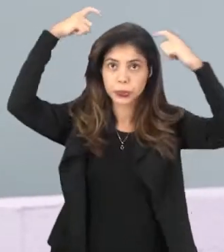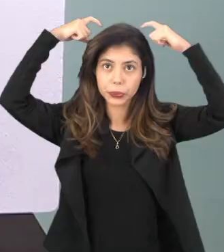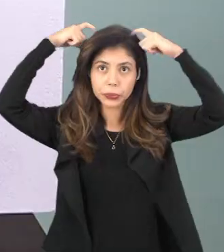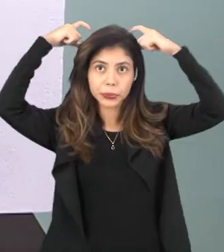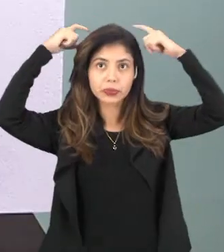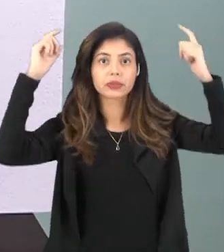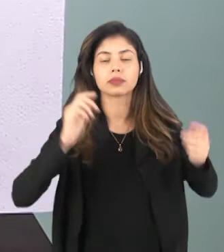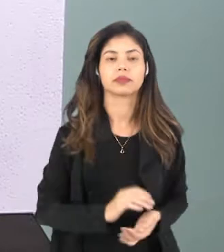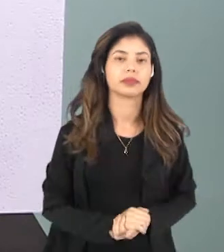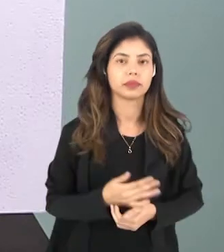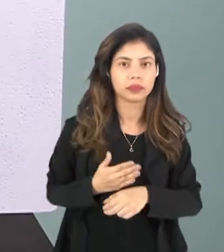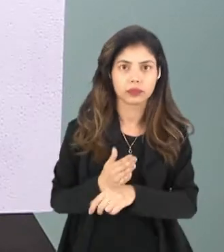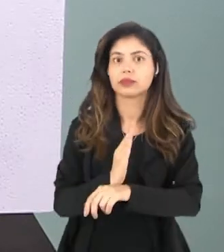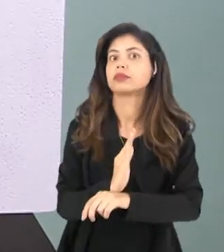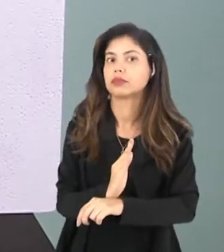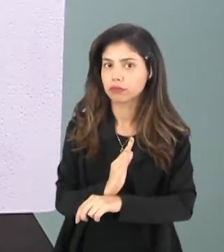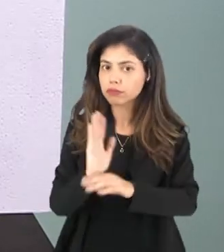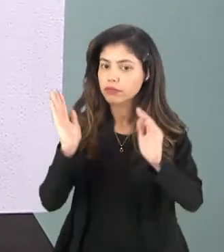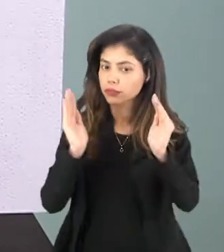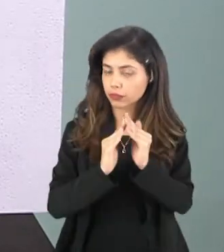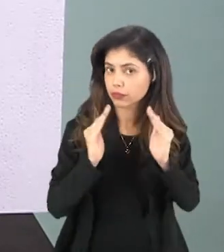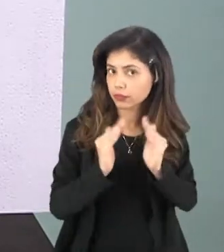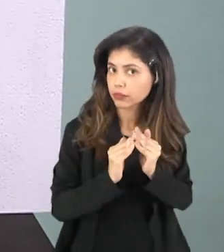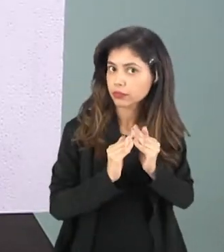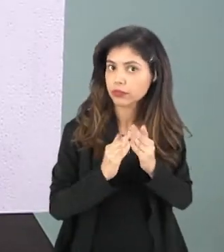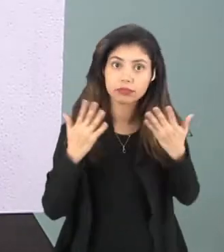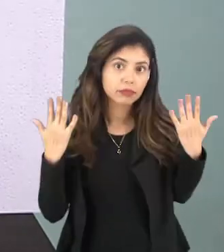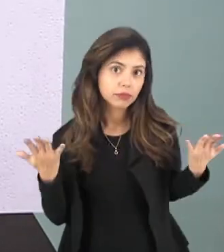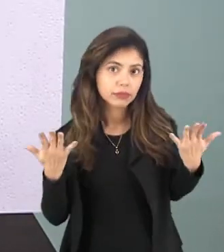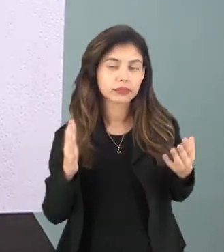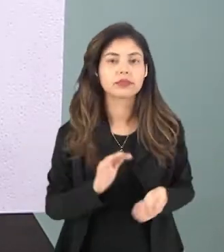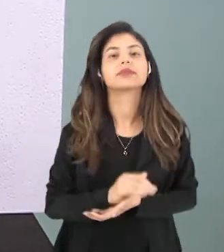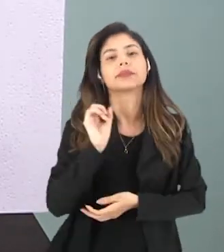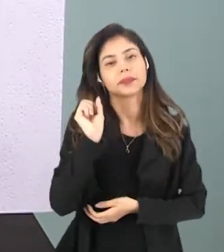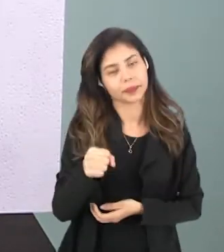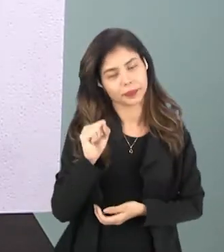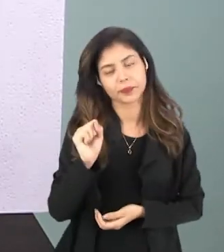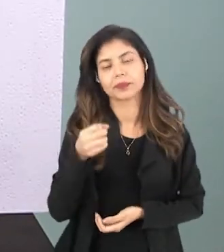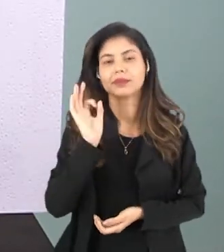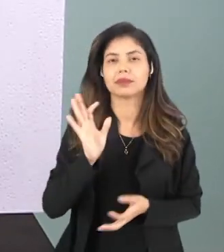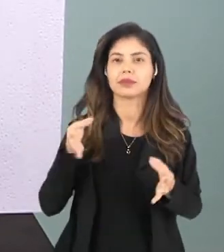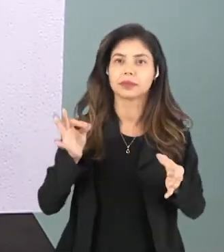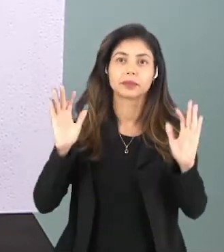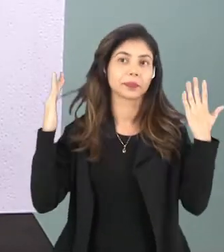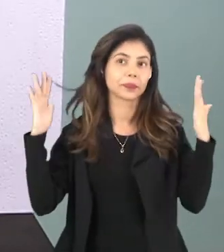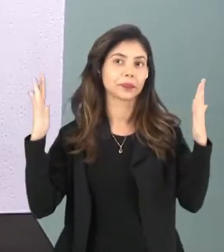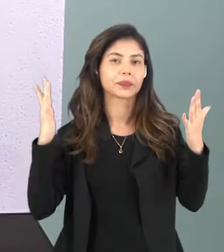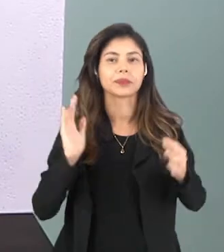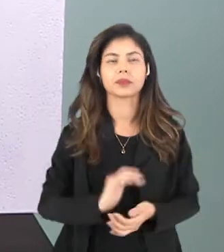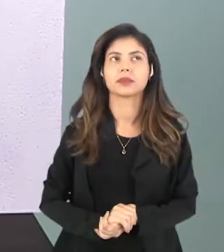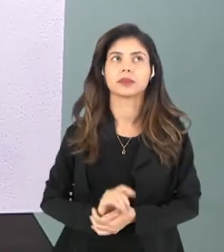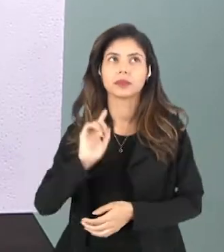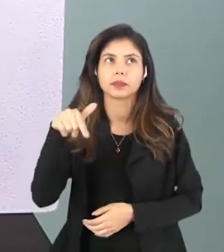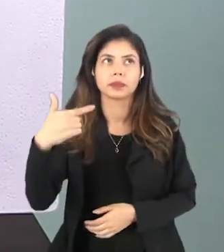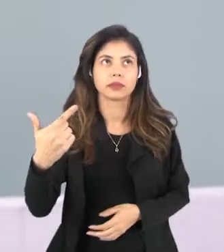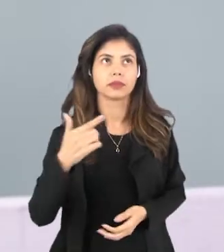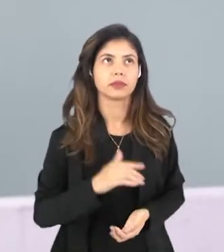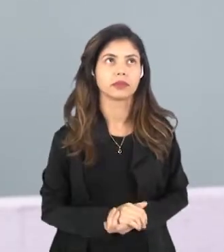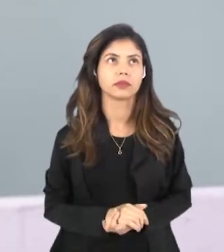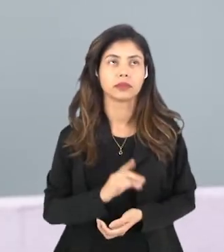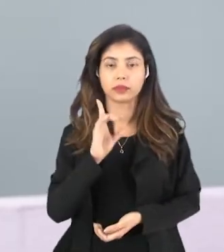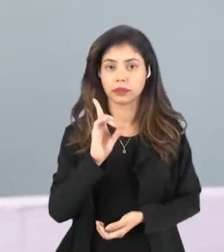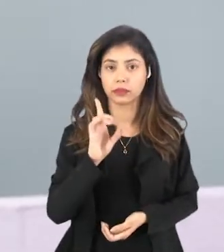Rios Entraram na casa preciso mesmo muito bem outro